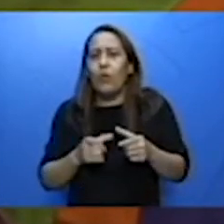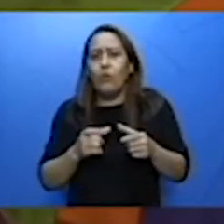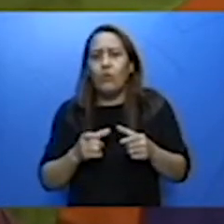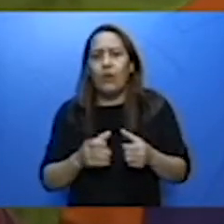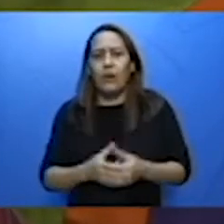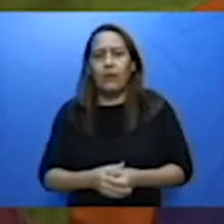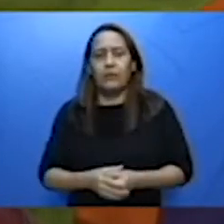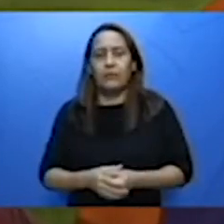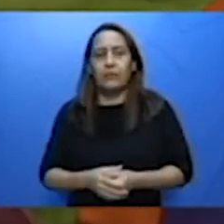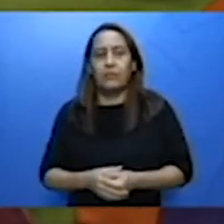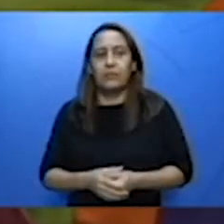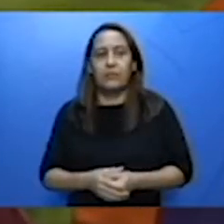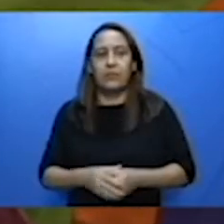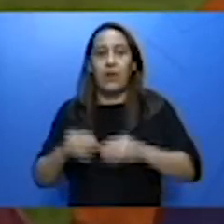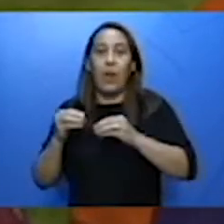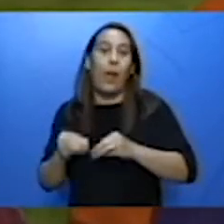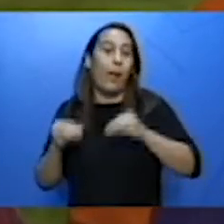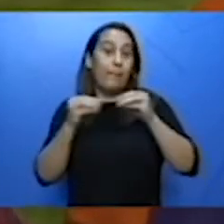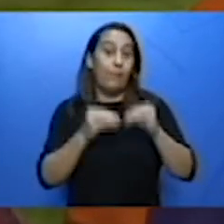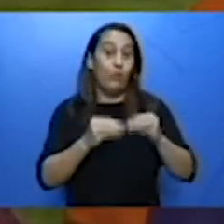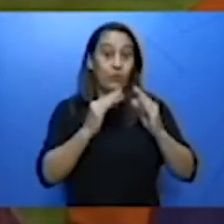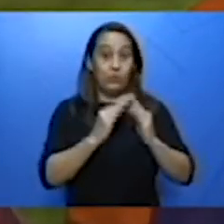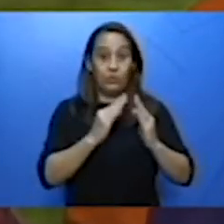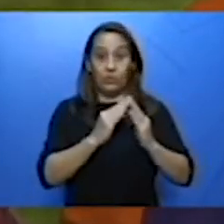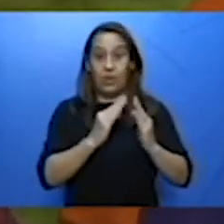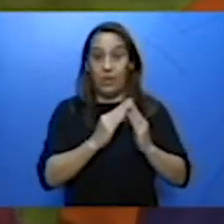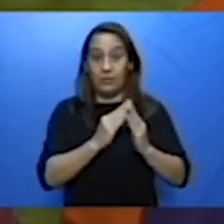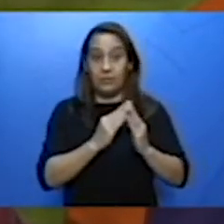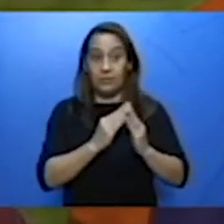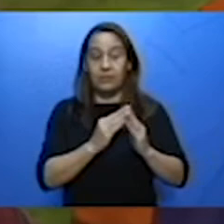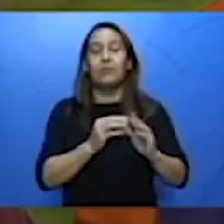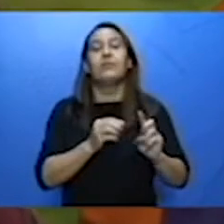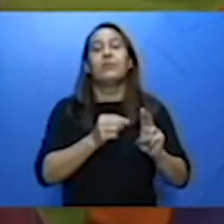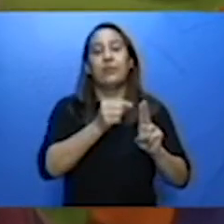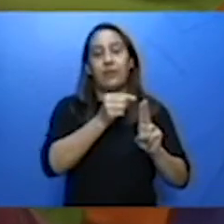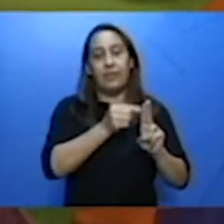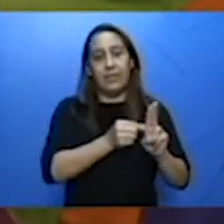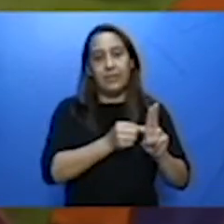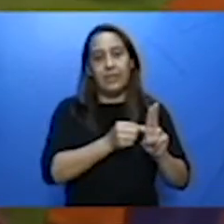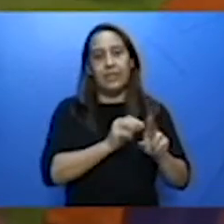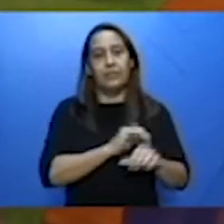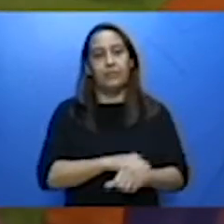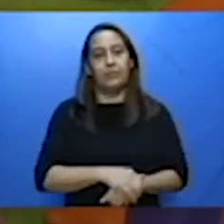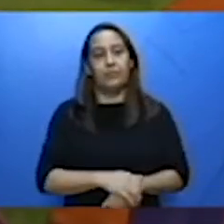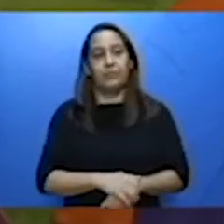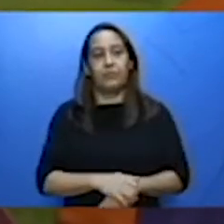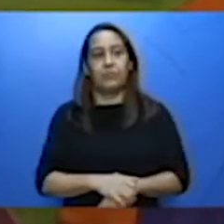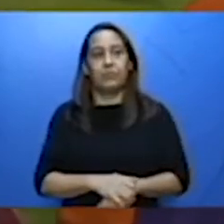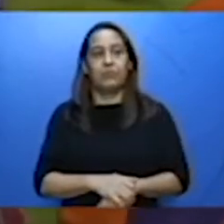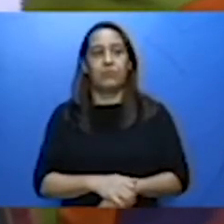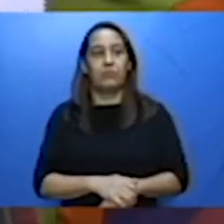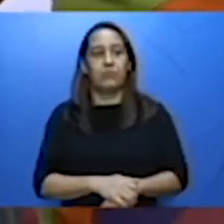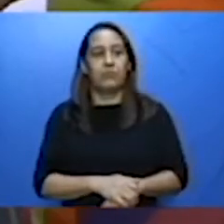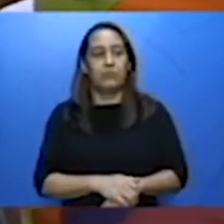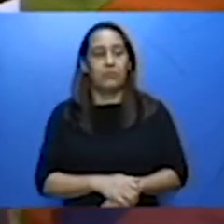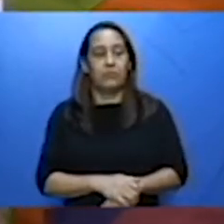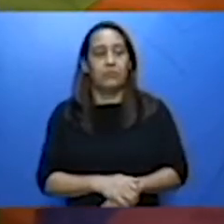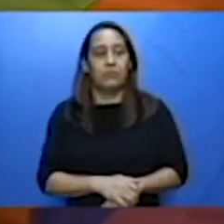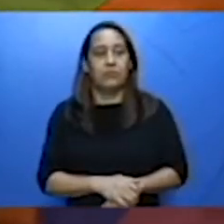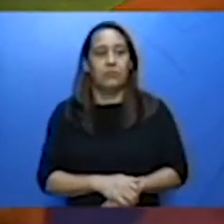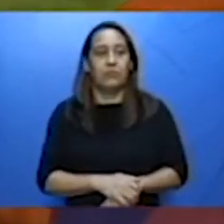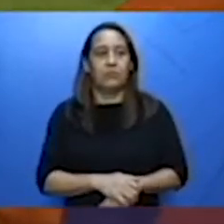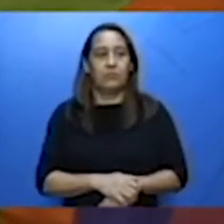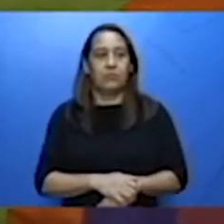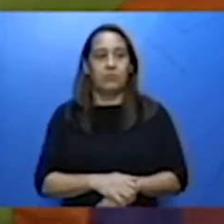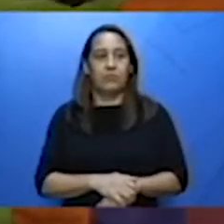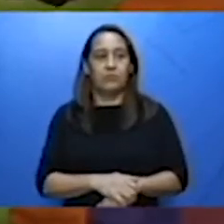10? Vai ficar sem casa, tadinho? Não, o que que a unidade vai falar para ele mesmo? Olha,